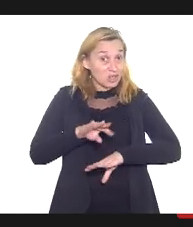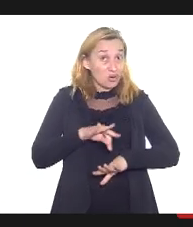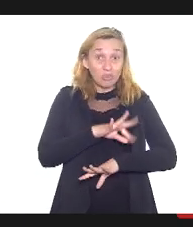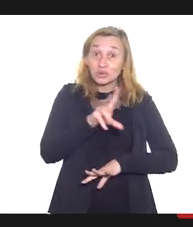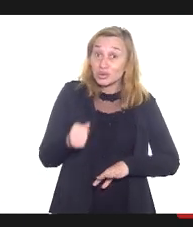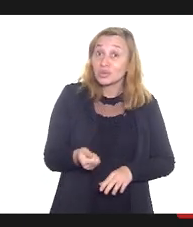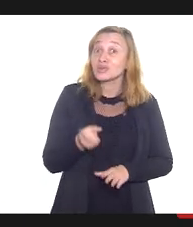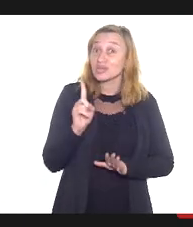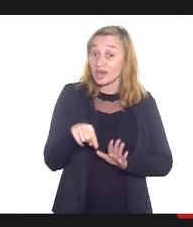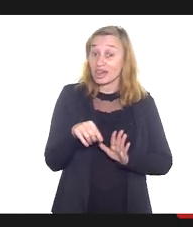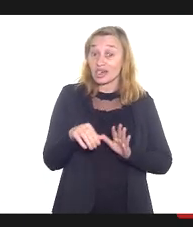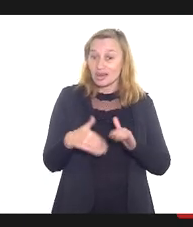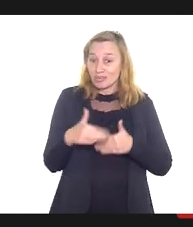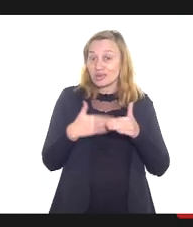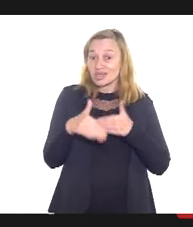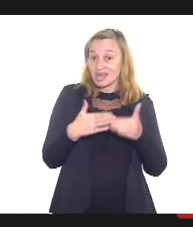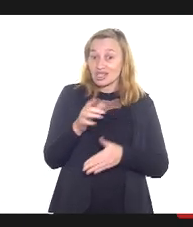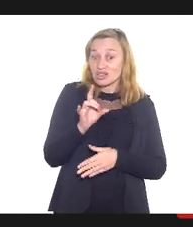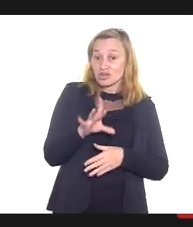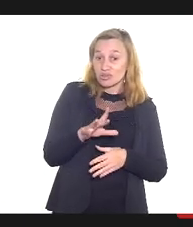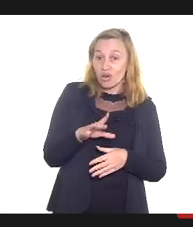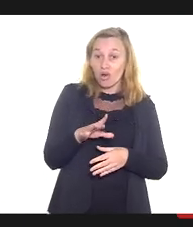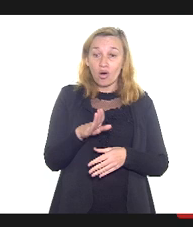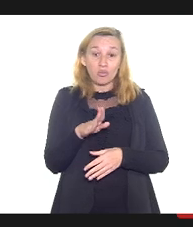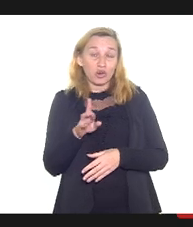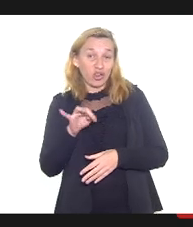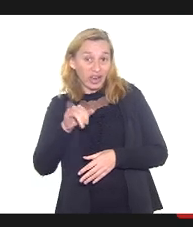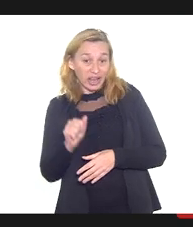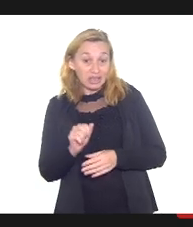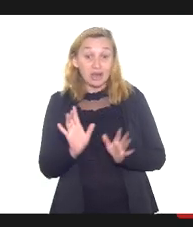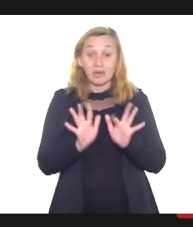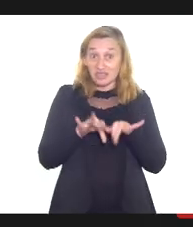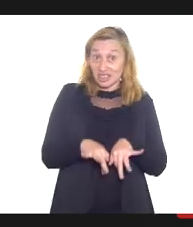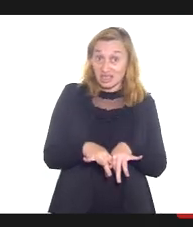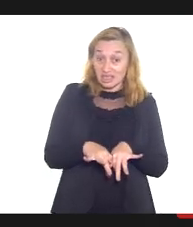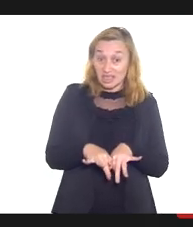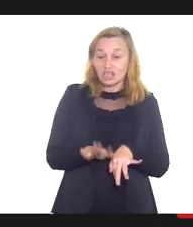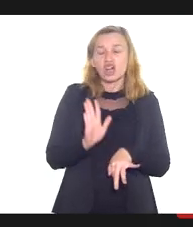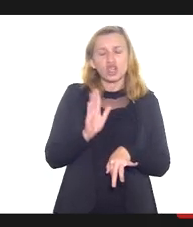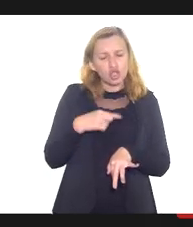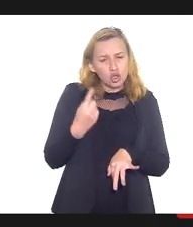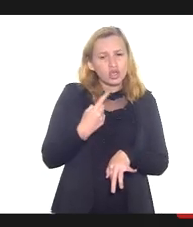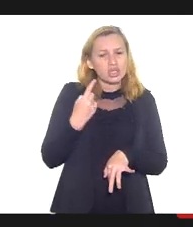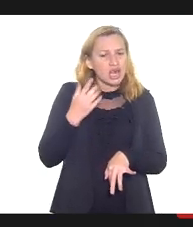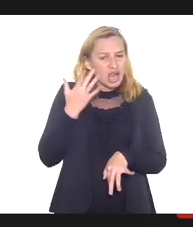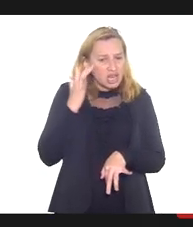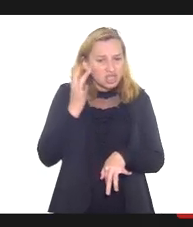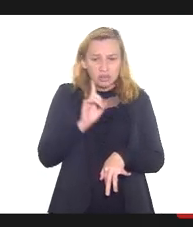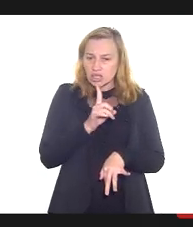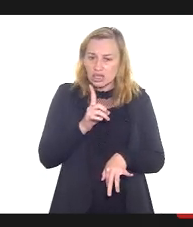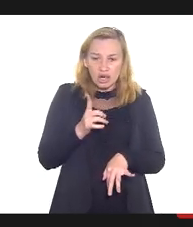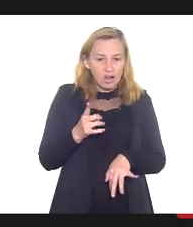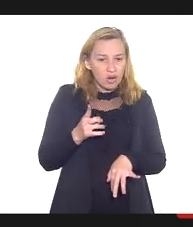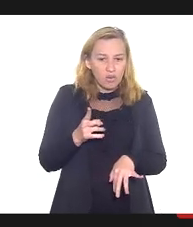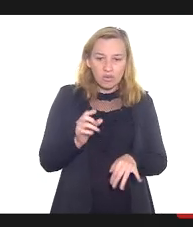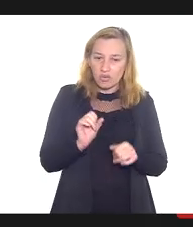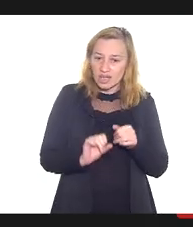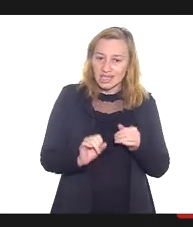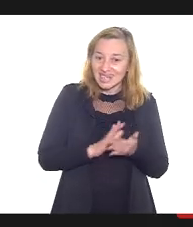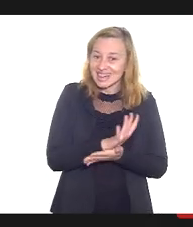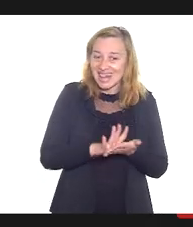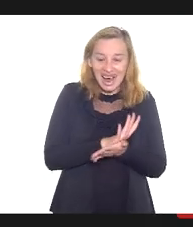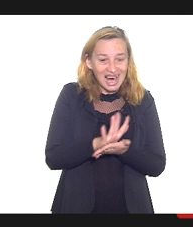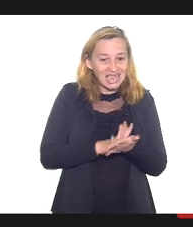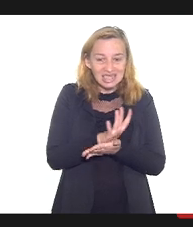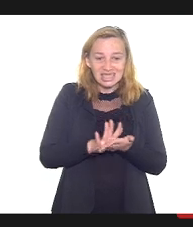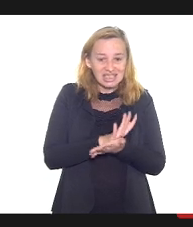Tornando o processo apenas burocrático, né? Então, para concluir, nós achamos que não deva ser realizada nenhuma alteração no